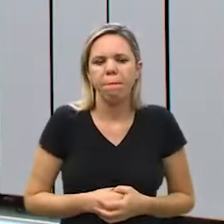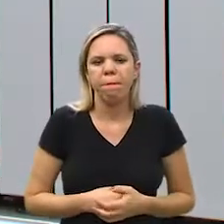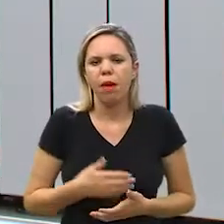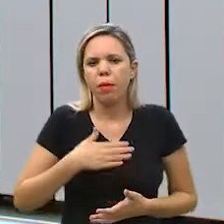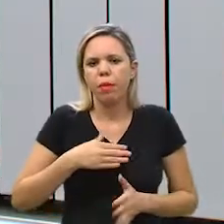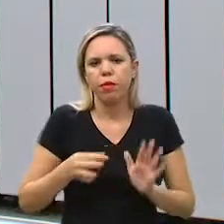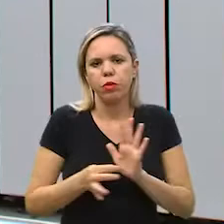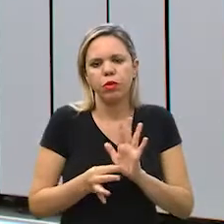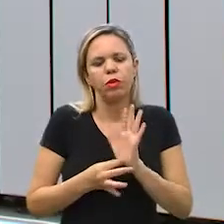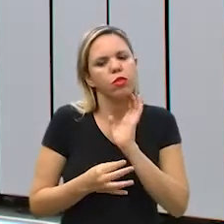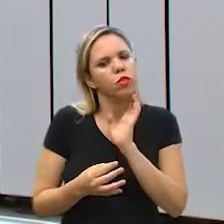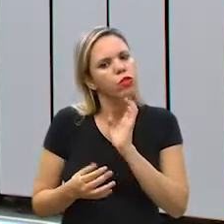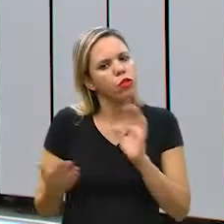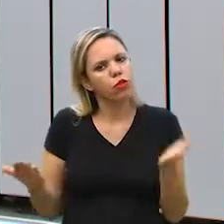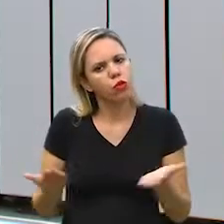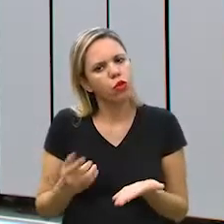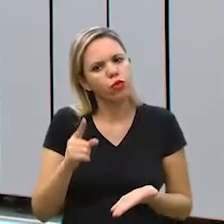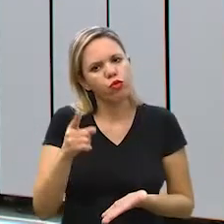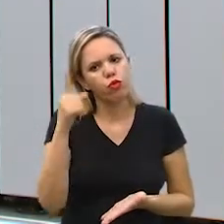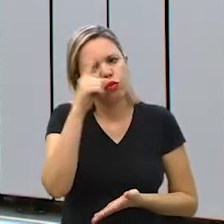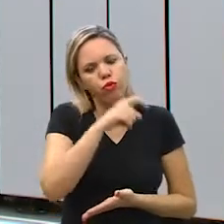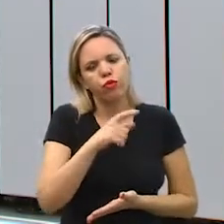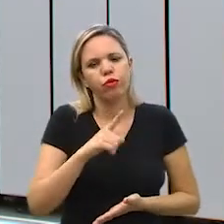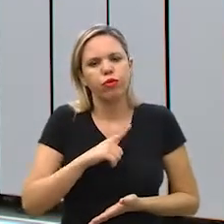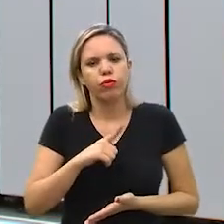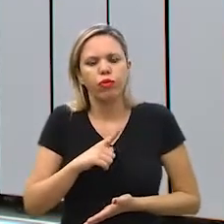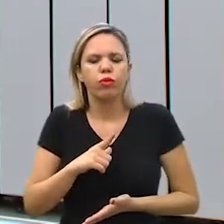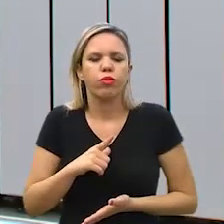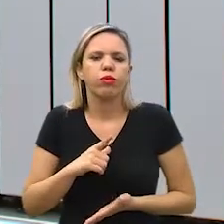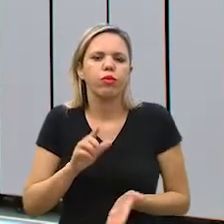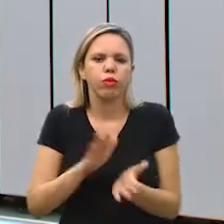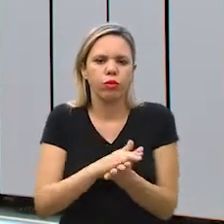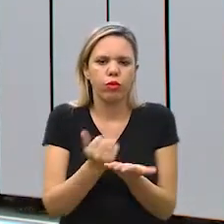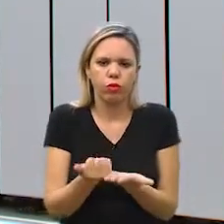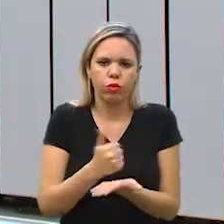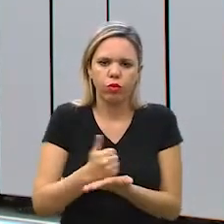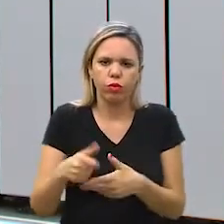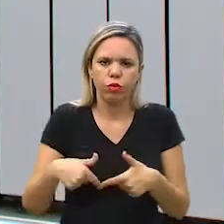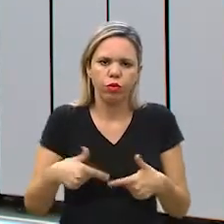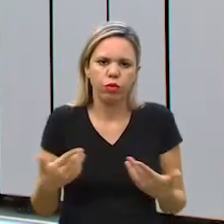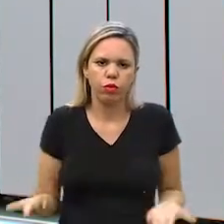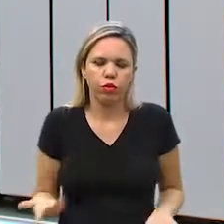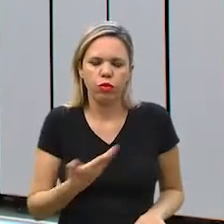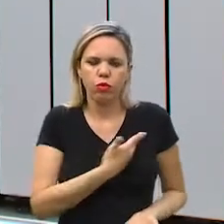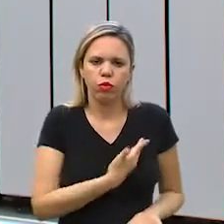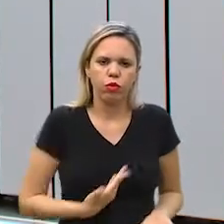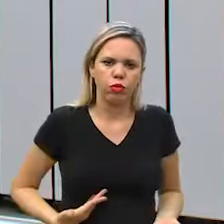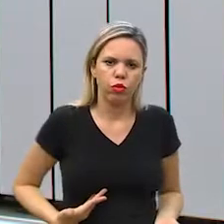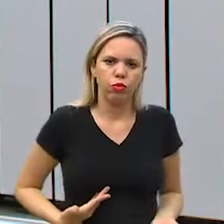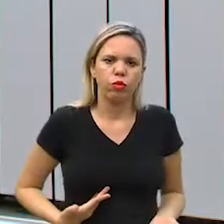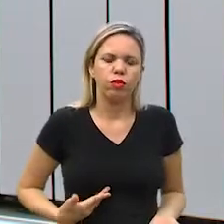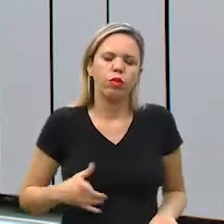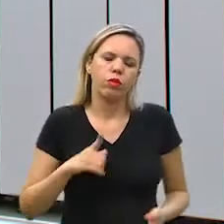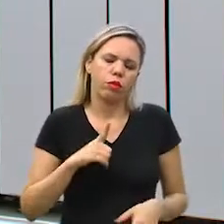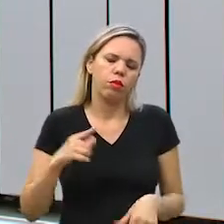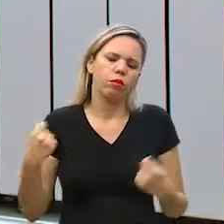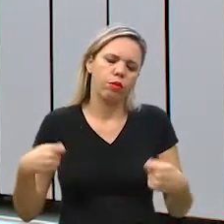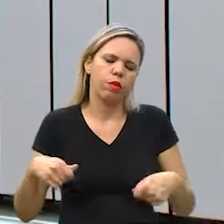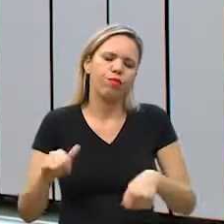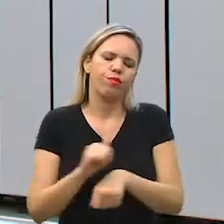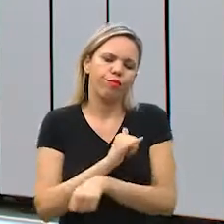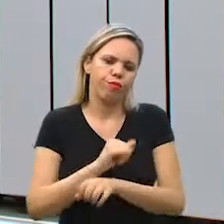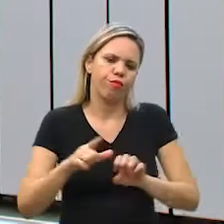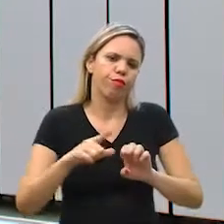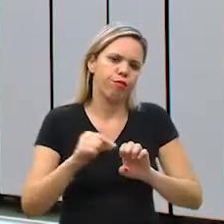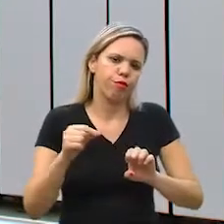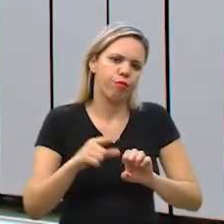minha opinião, hoje vai ser difícil você ter carteira assinada. Então, o governo, alternativas de